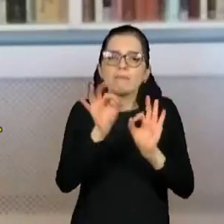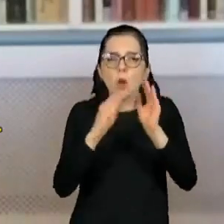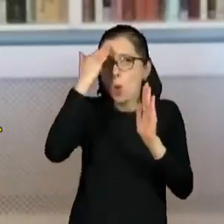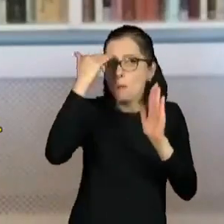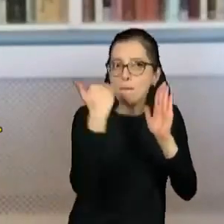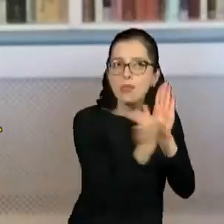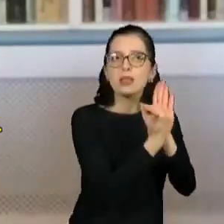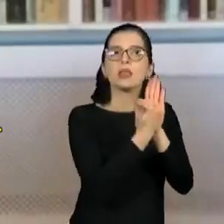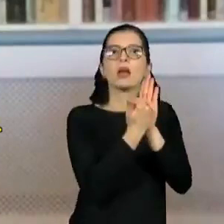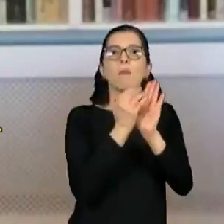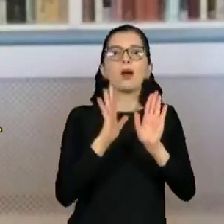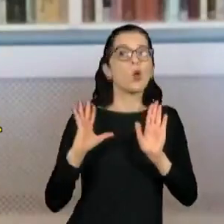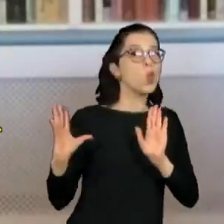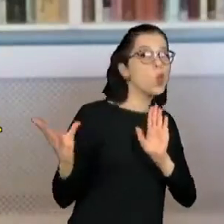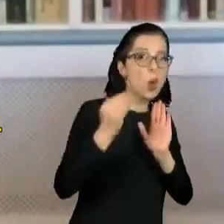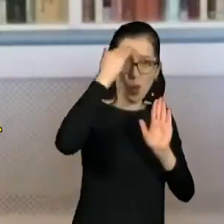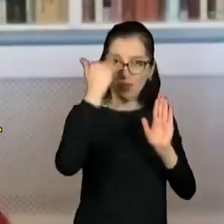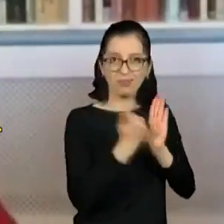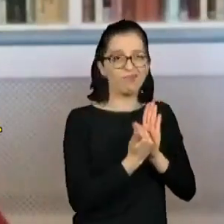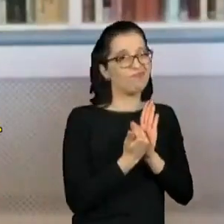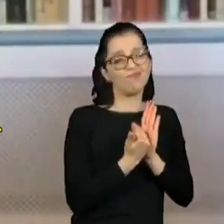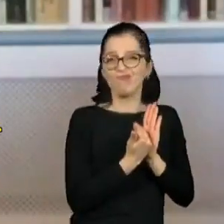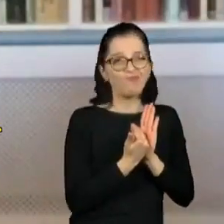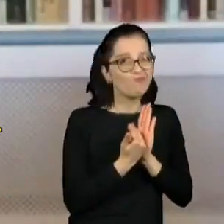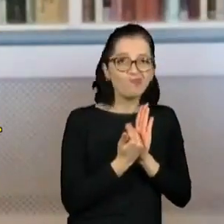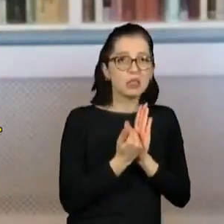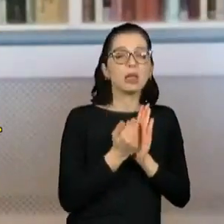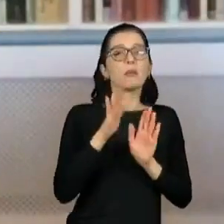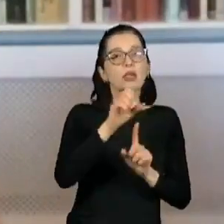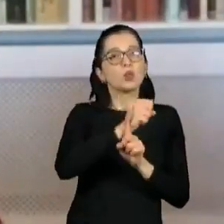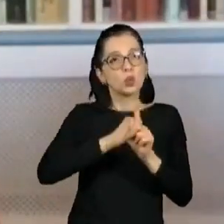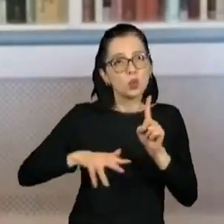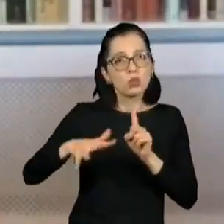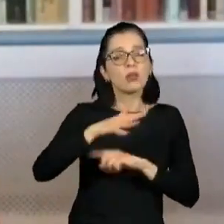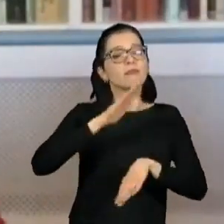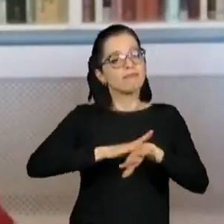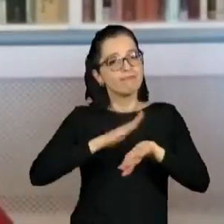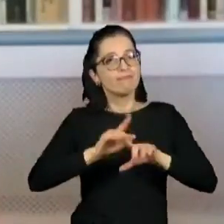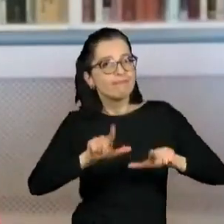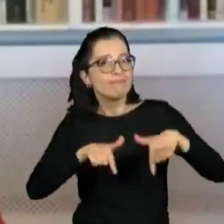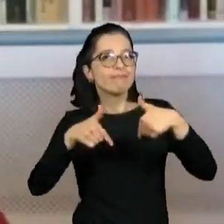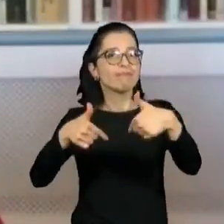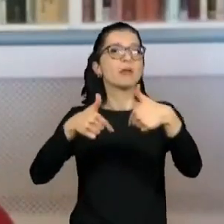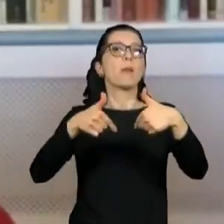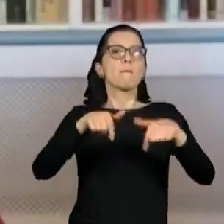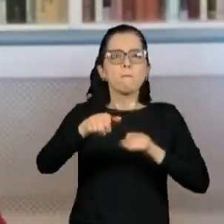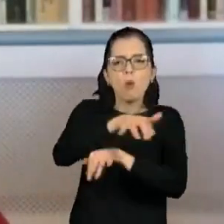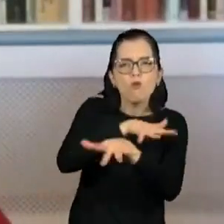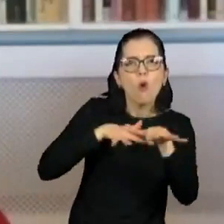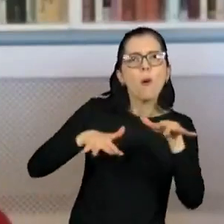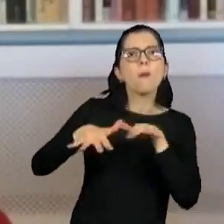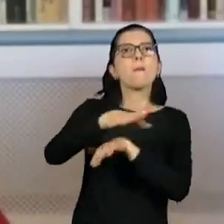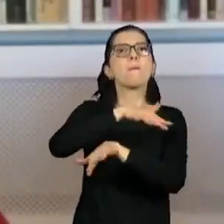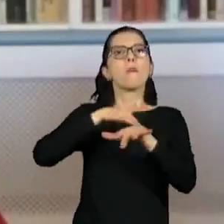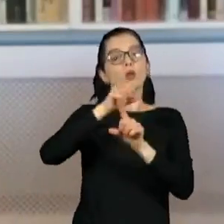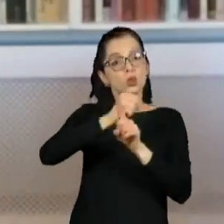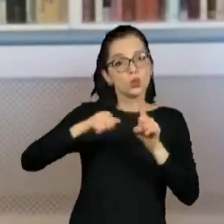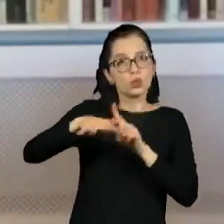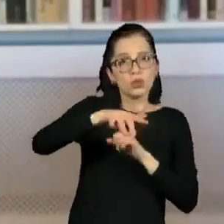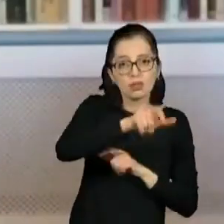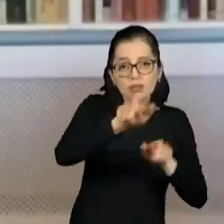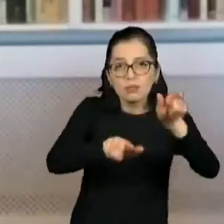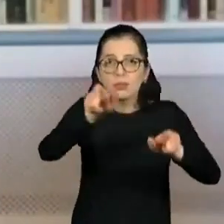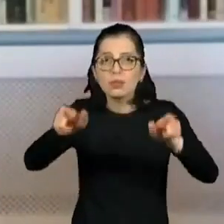que a terra não se vocês agem e House só chamo vimos